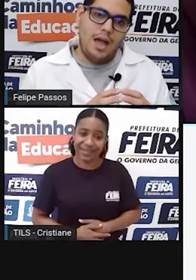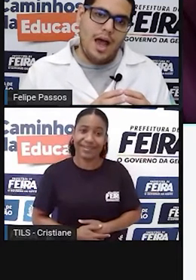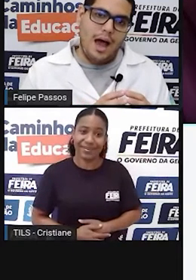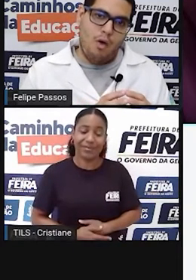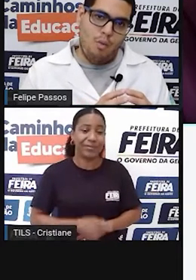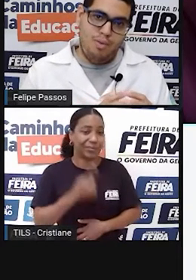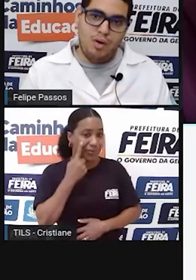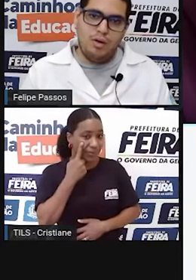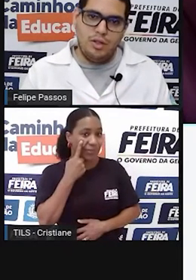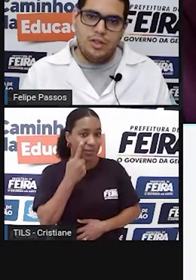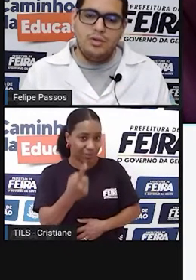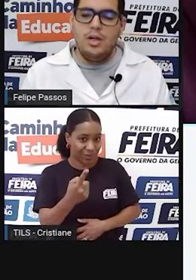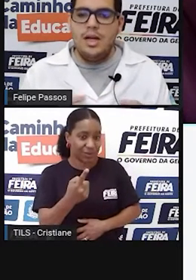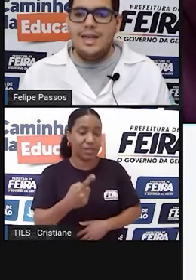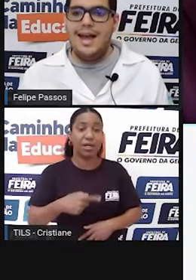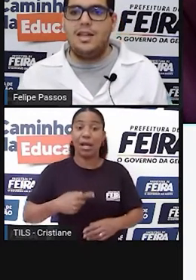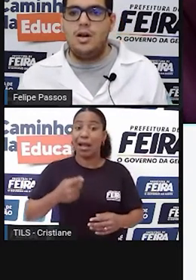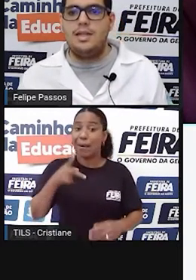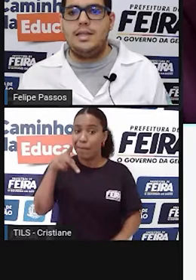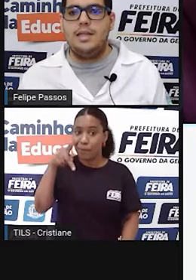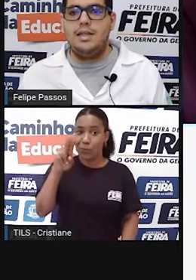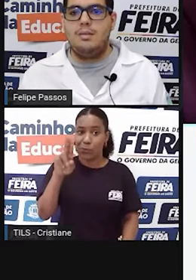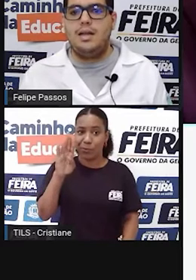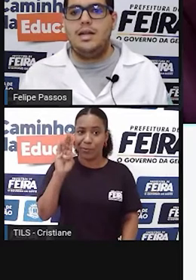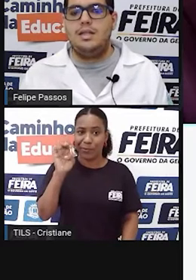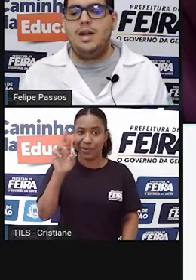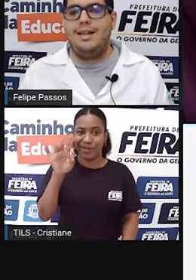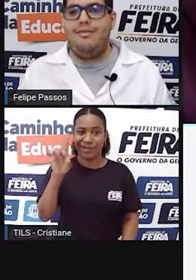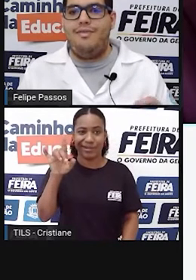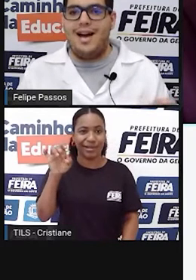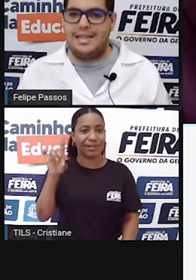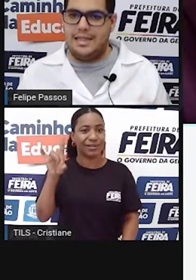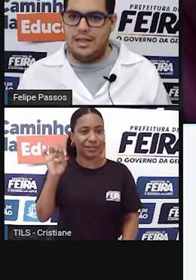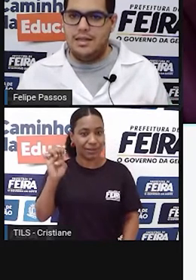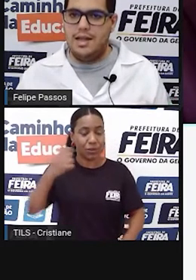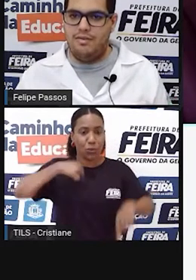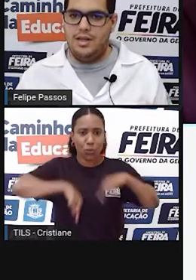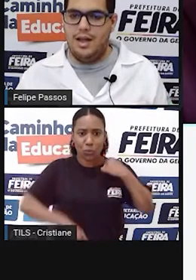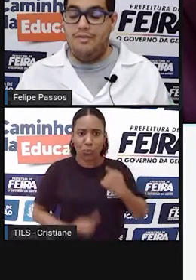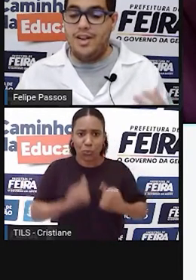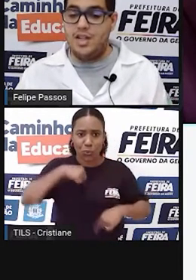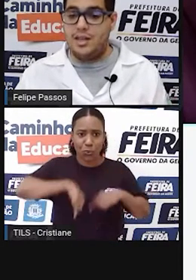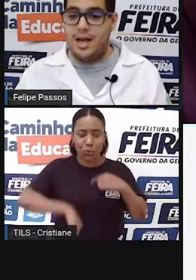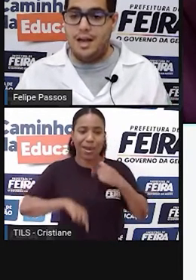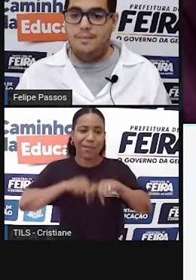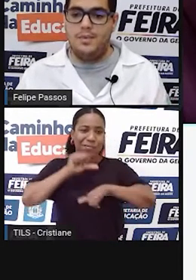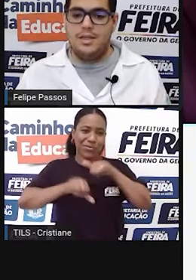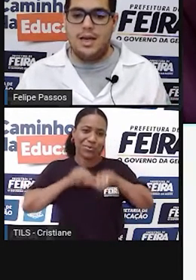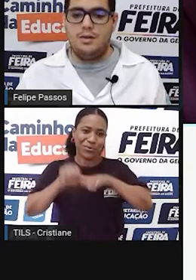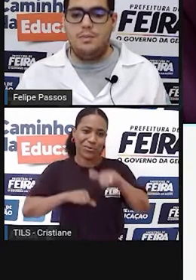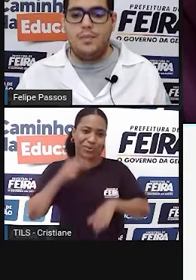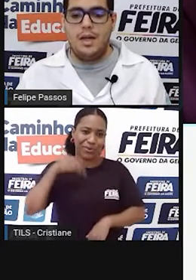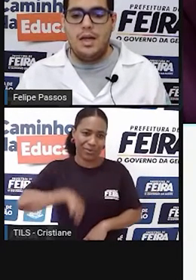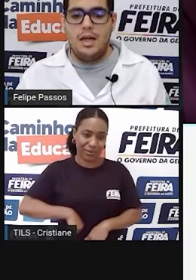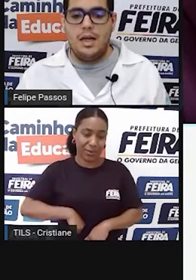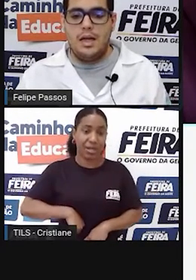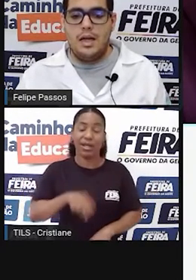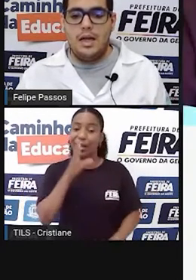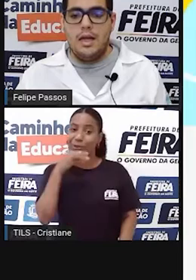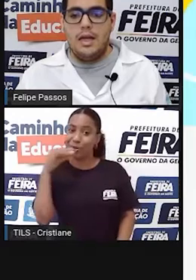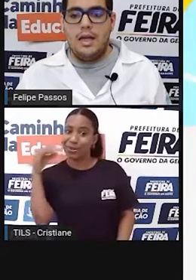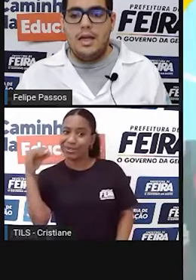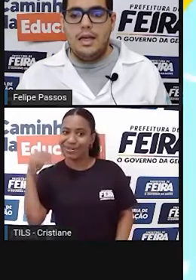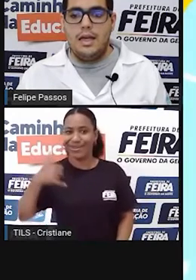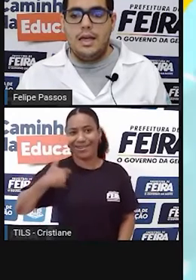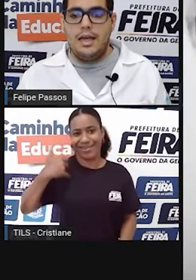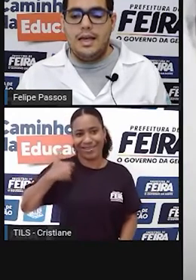relacionada ao biológico e a adolescência está mais relacionada à fase da vida, à faixa etária, certo?